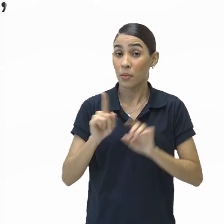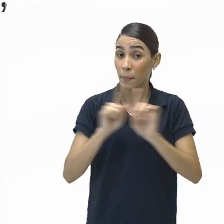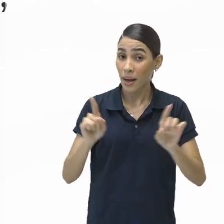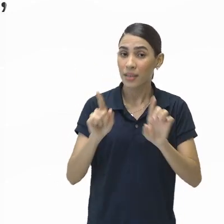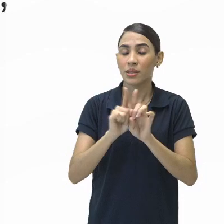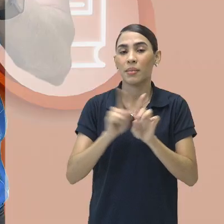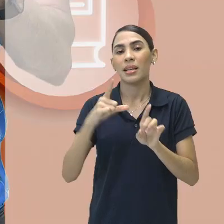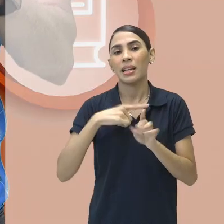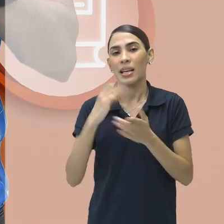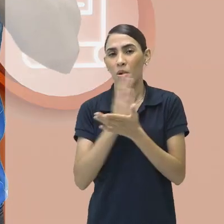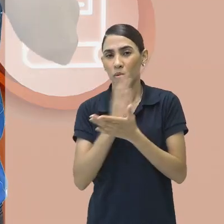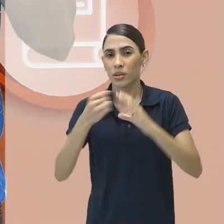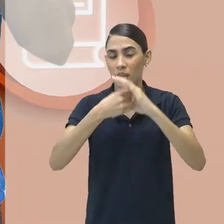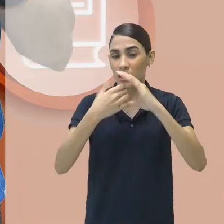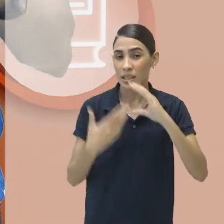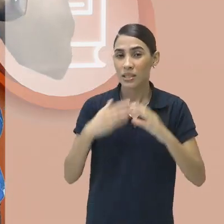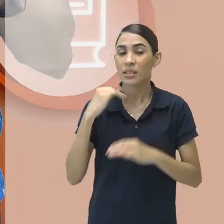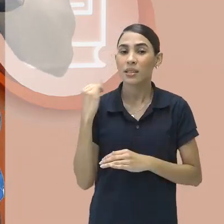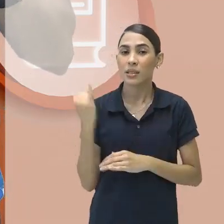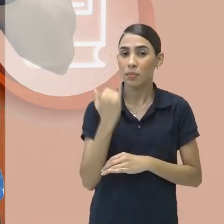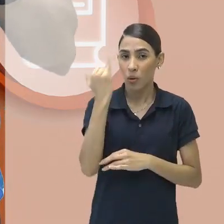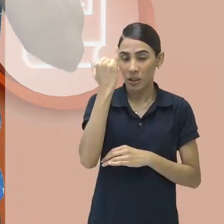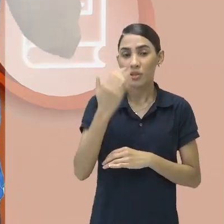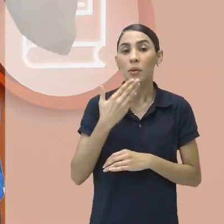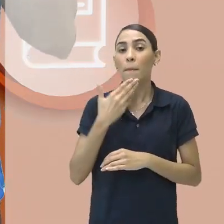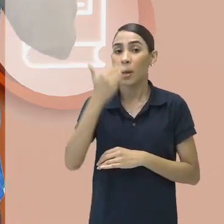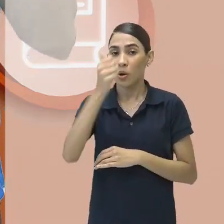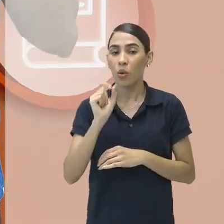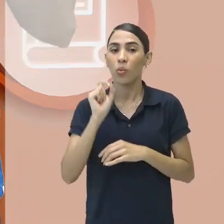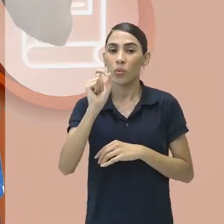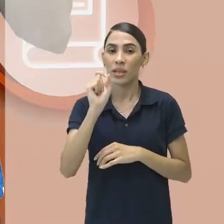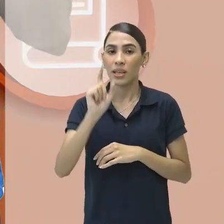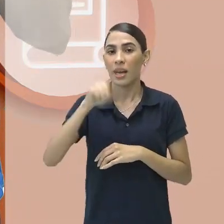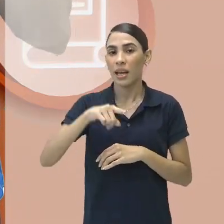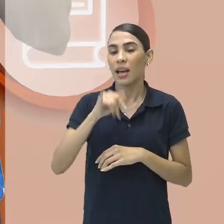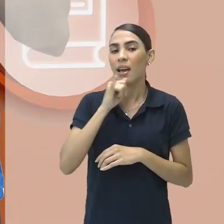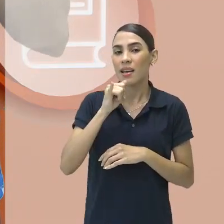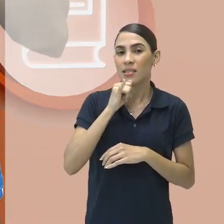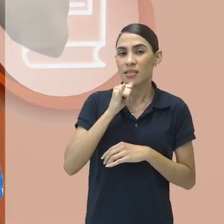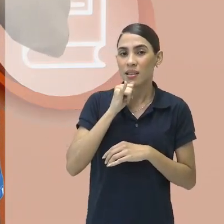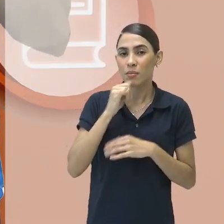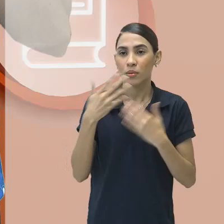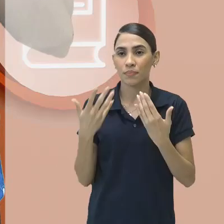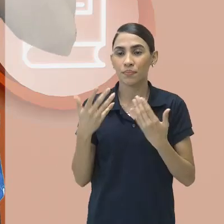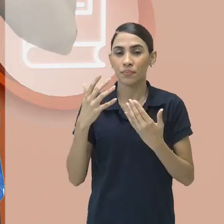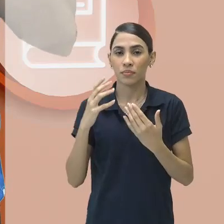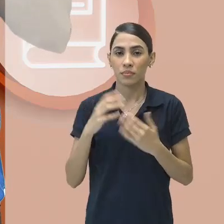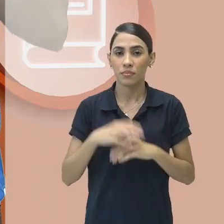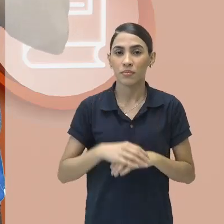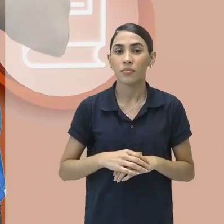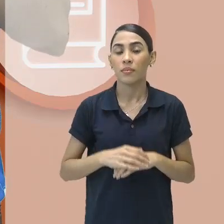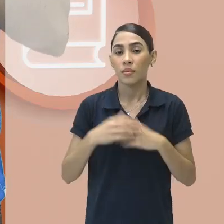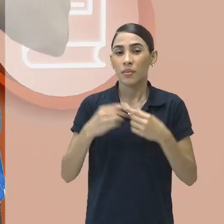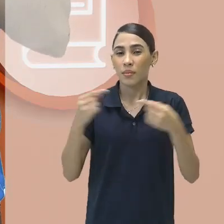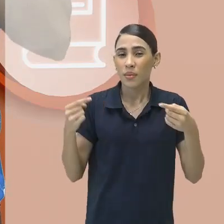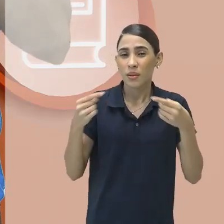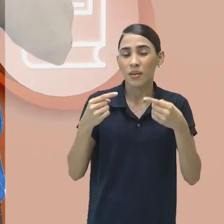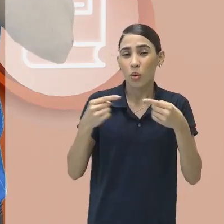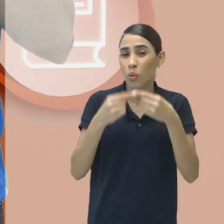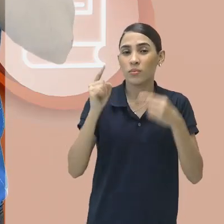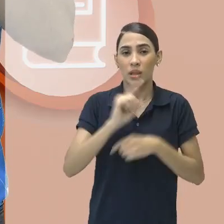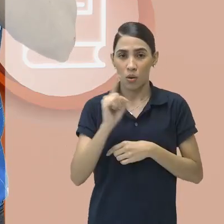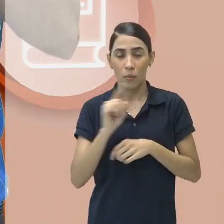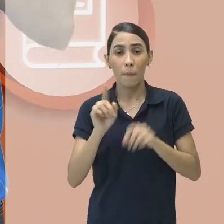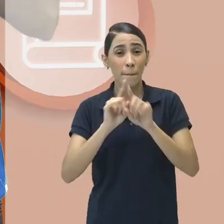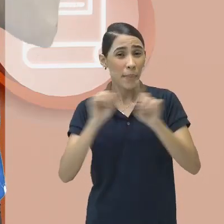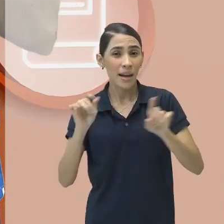tem aqui alguns pontos que caracterizam melhor o que é as situações que consolidam, não, mas